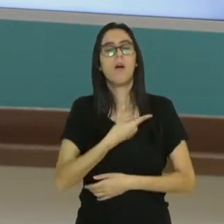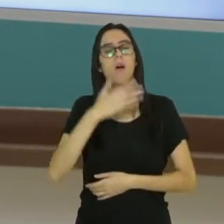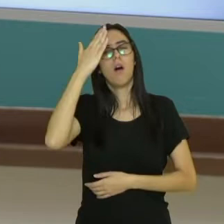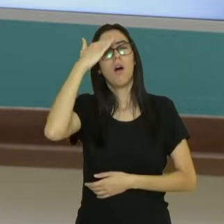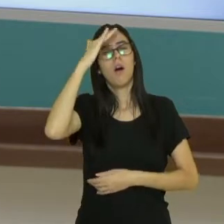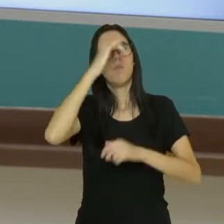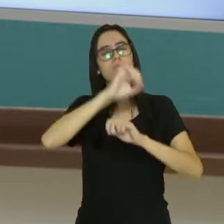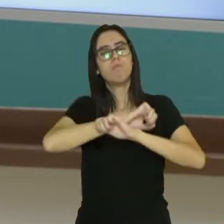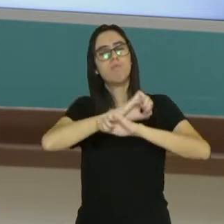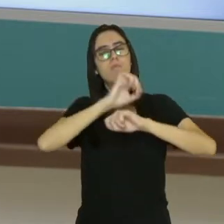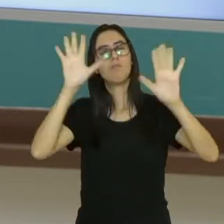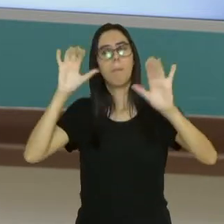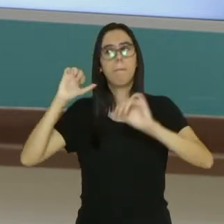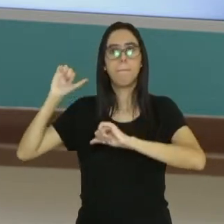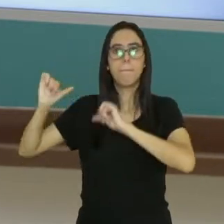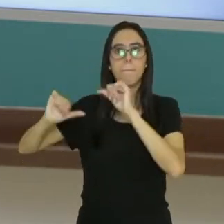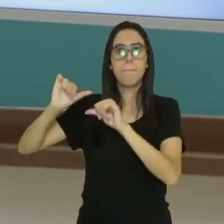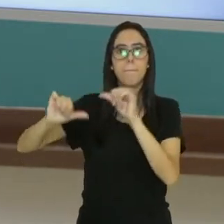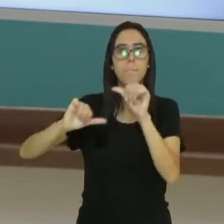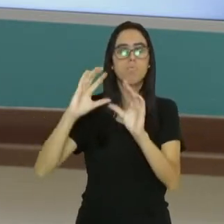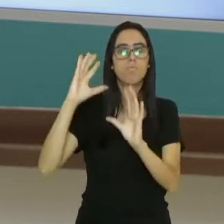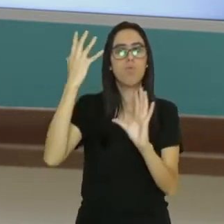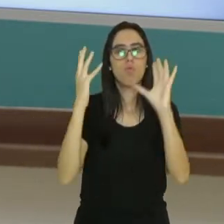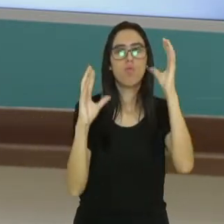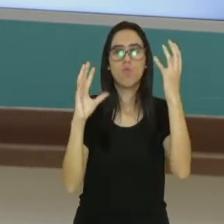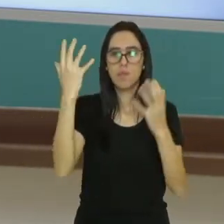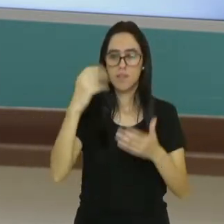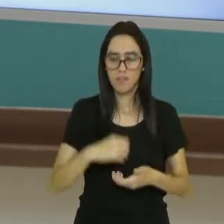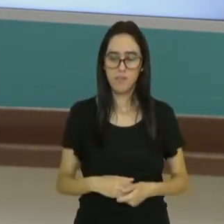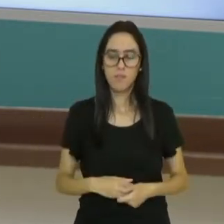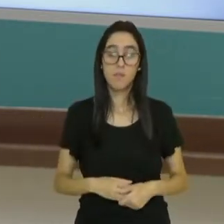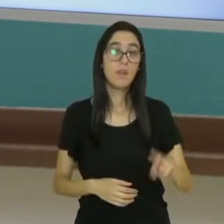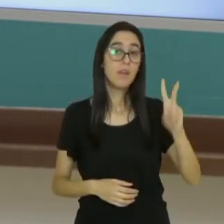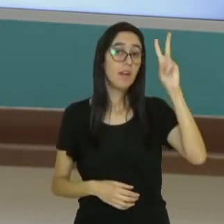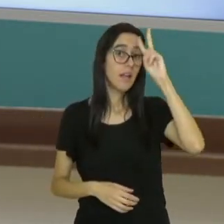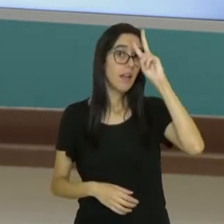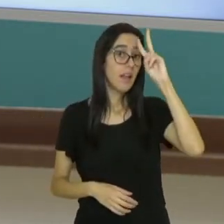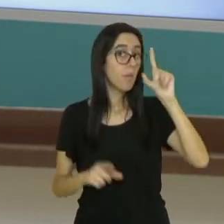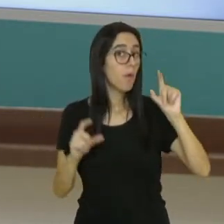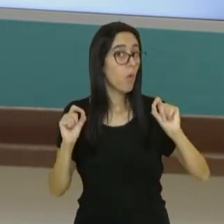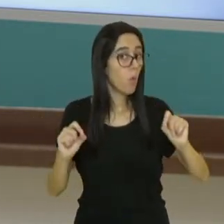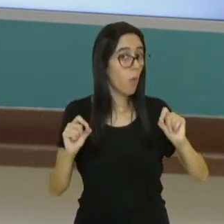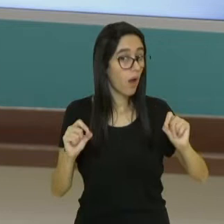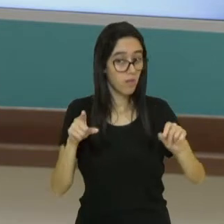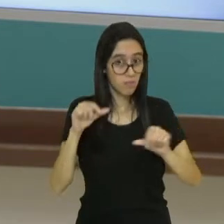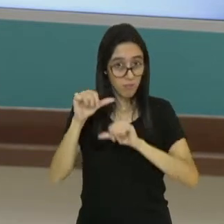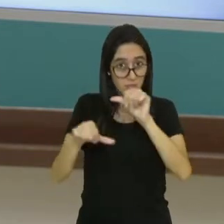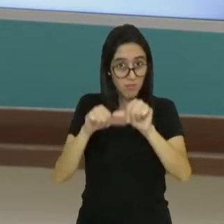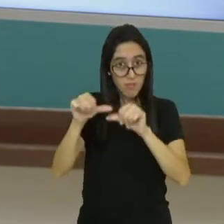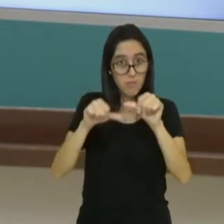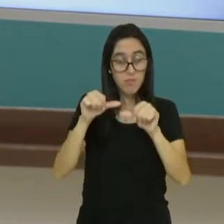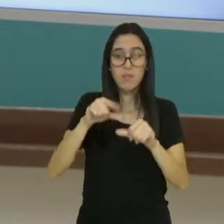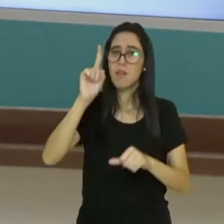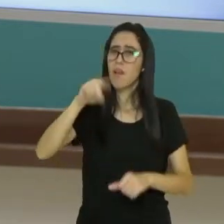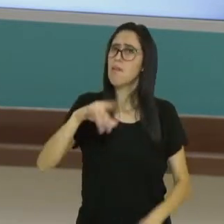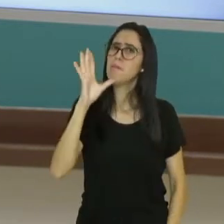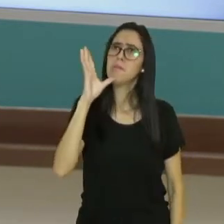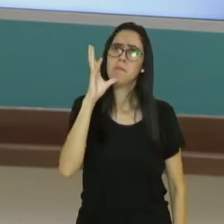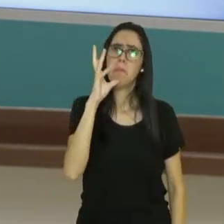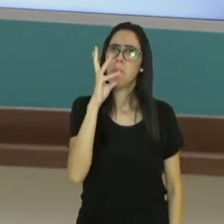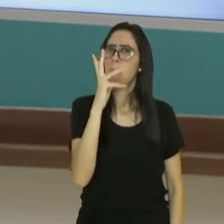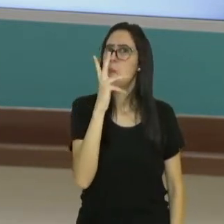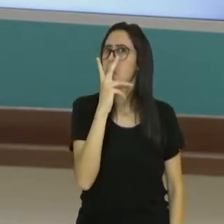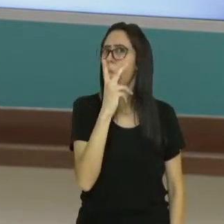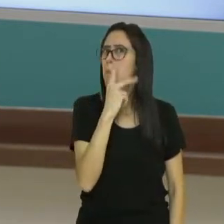como as transformações foram acontecendo. Lembrando que essas transformações são muito